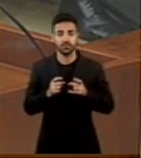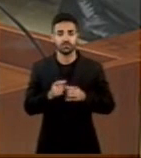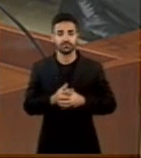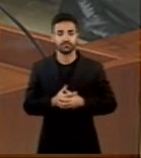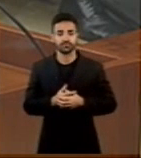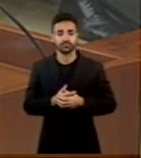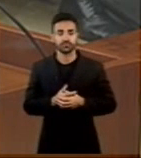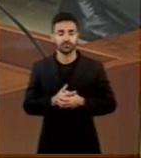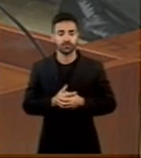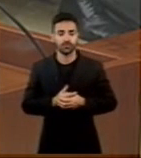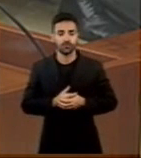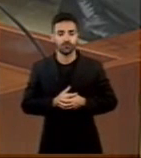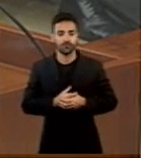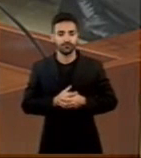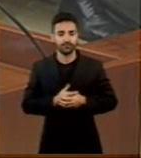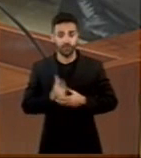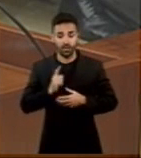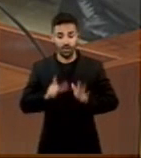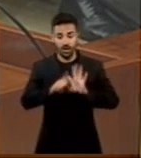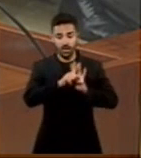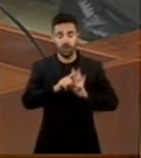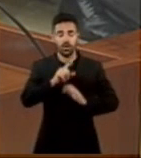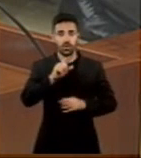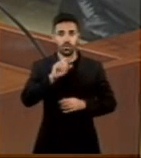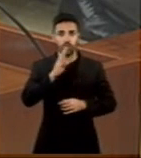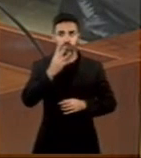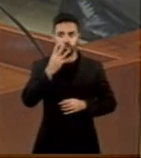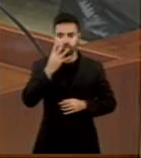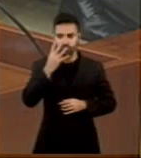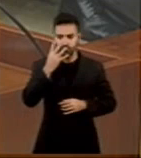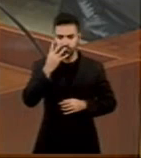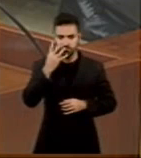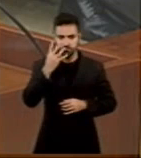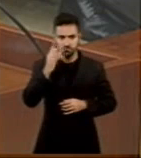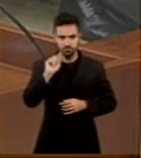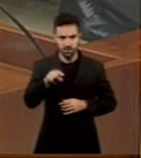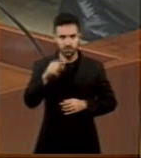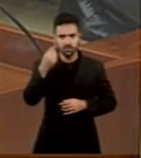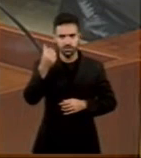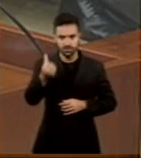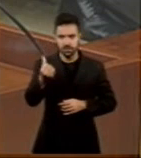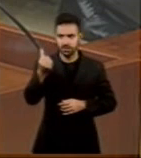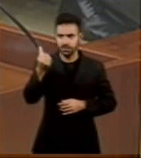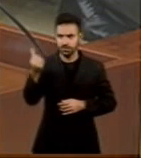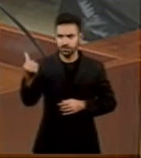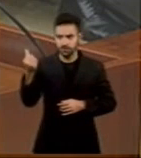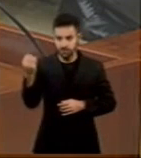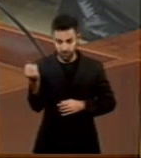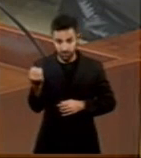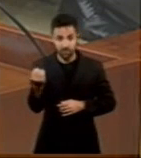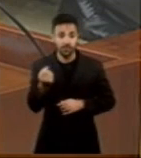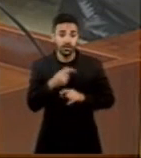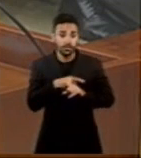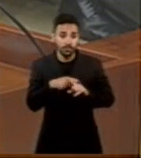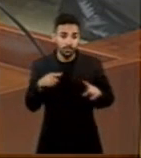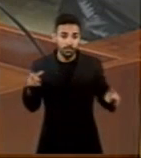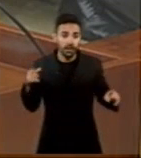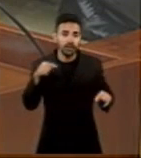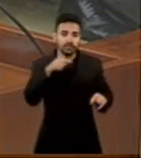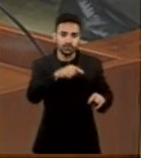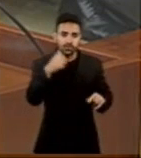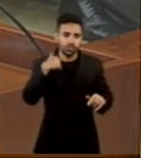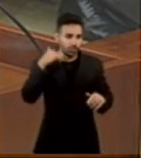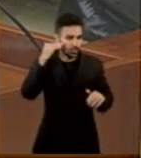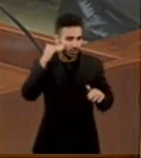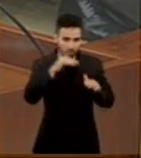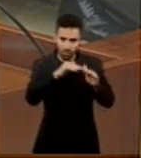aplicava a lei 4.860. Só que é o seguinte, é bom deixar bem claro aqui, discordando até da colocação feita